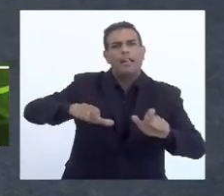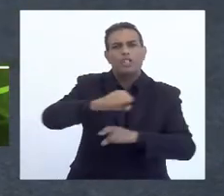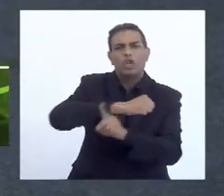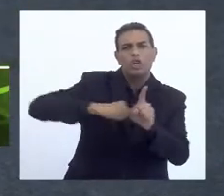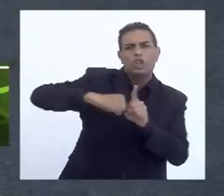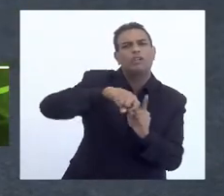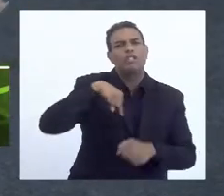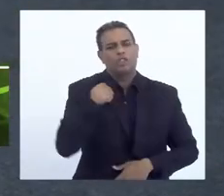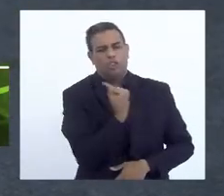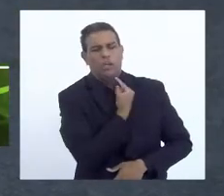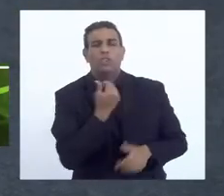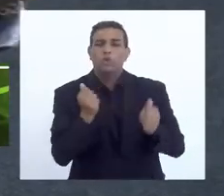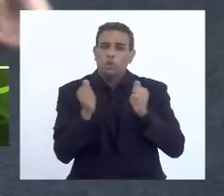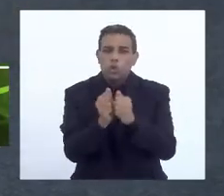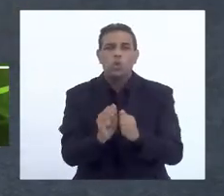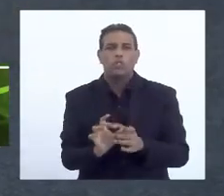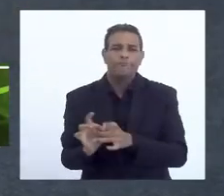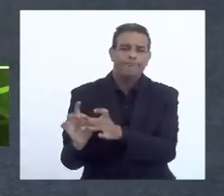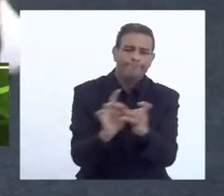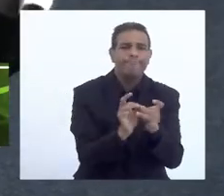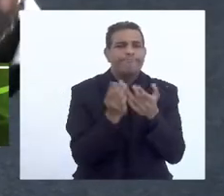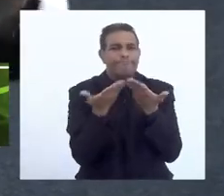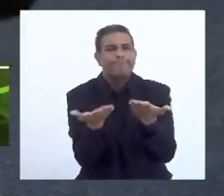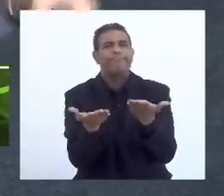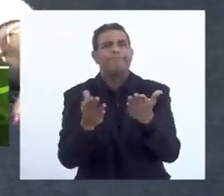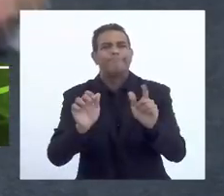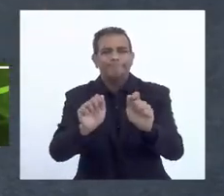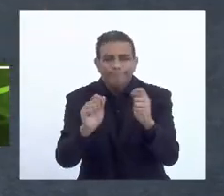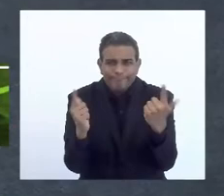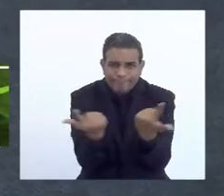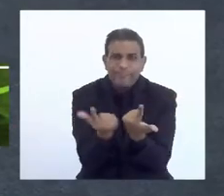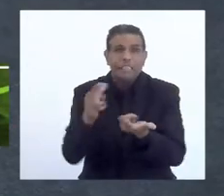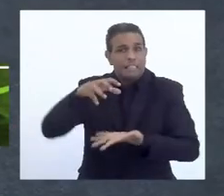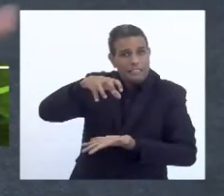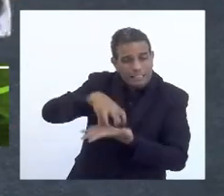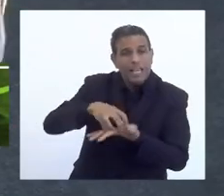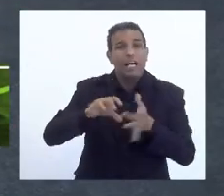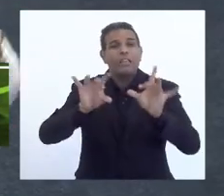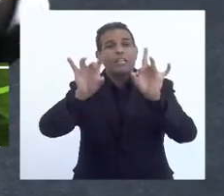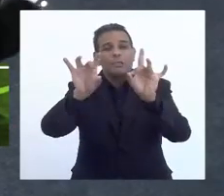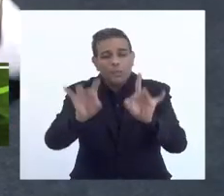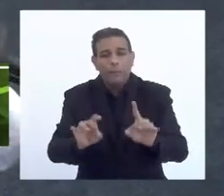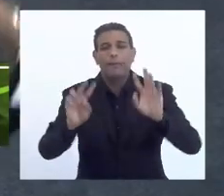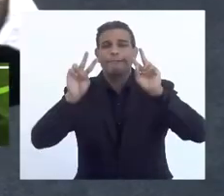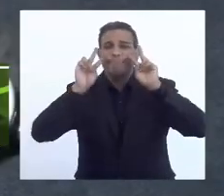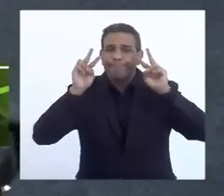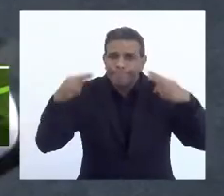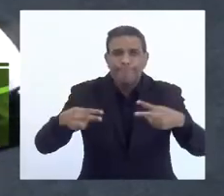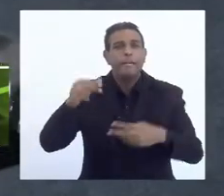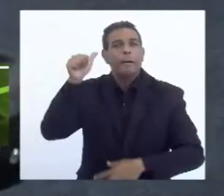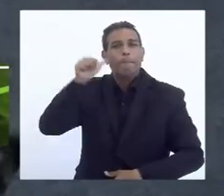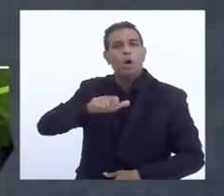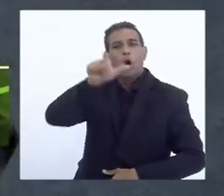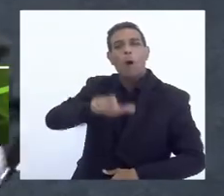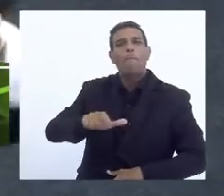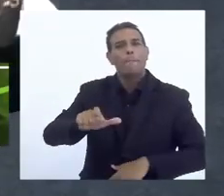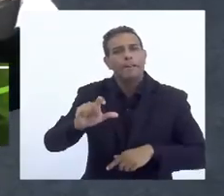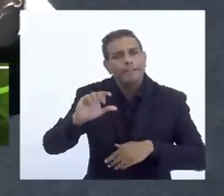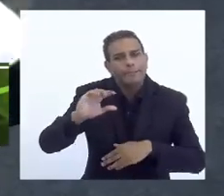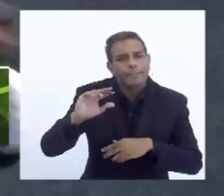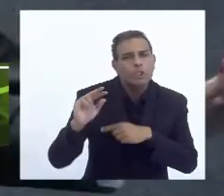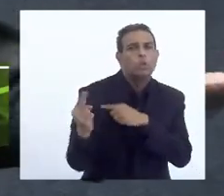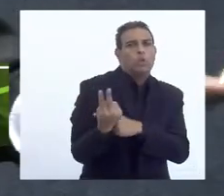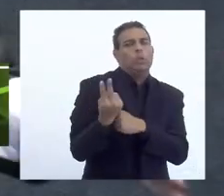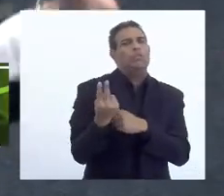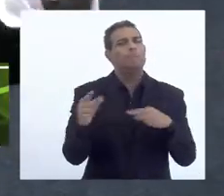nós possamos também, junto ao Estado, com o Parlamento, criar um centro especializado para que essas mulheres possam se proteger.